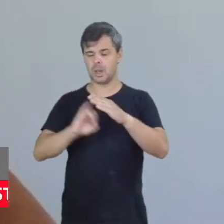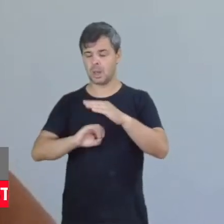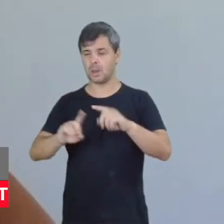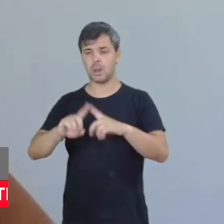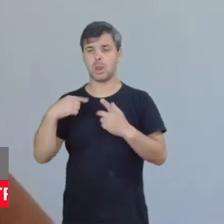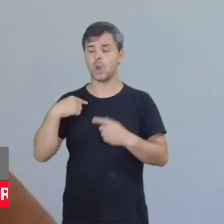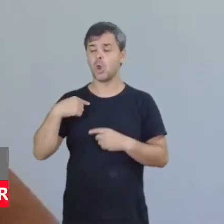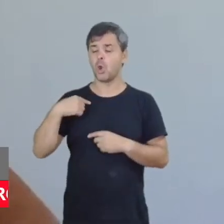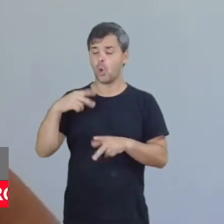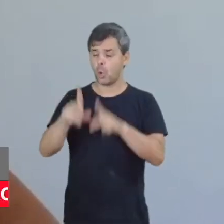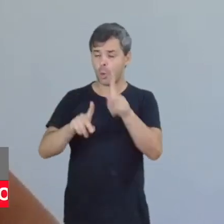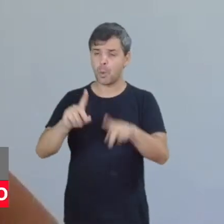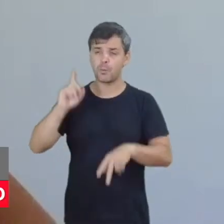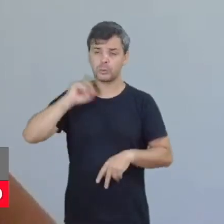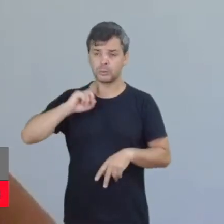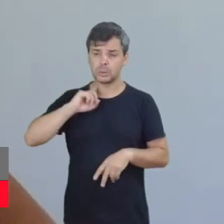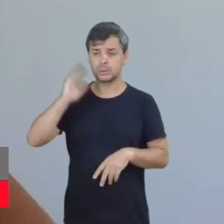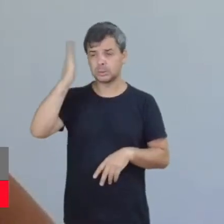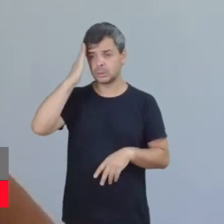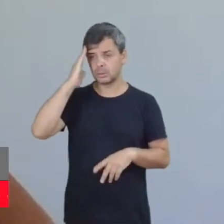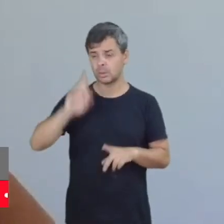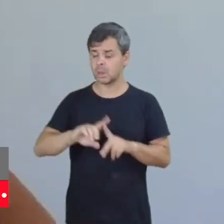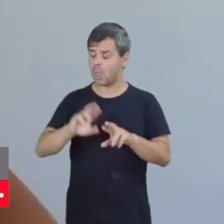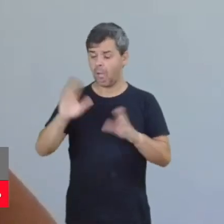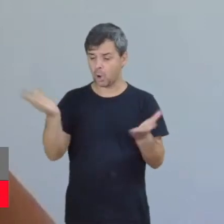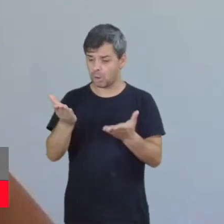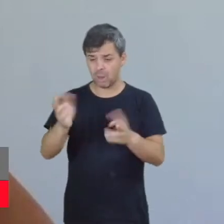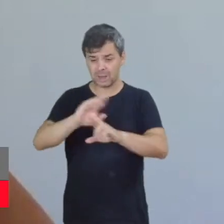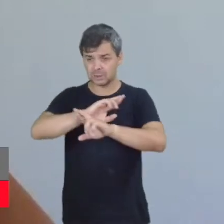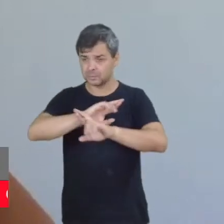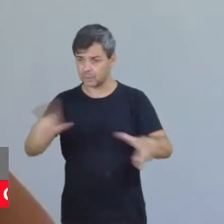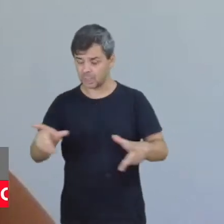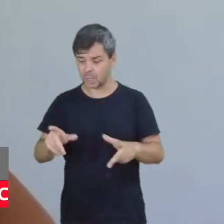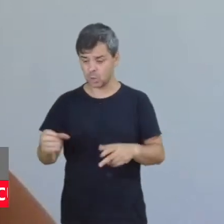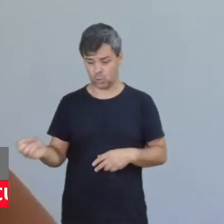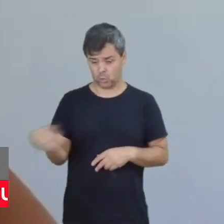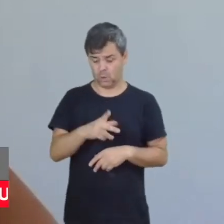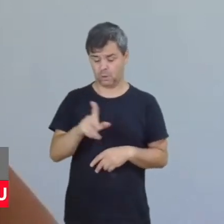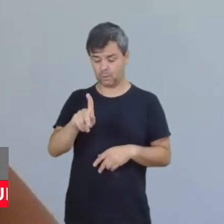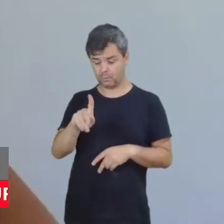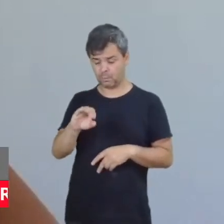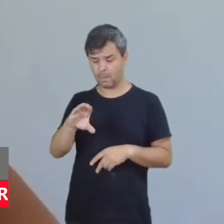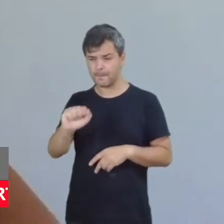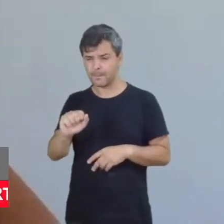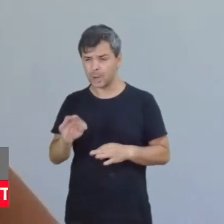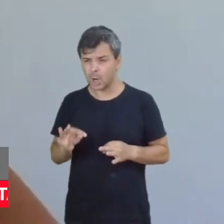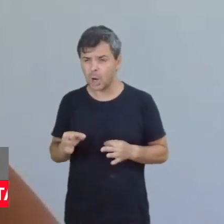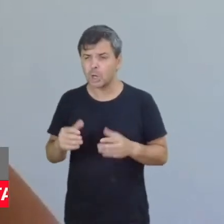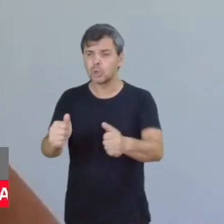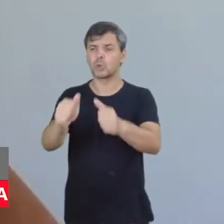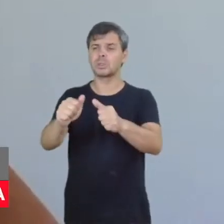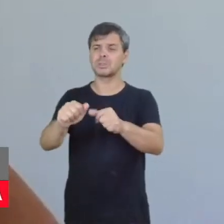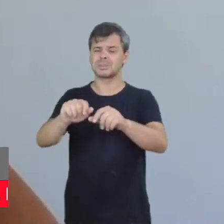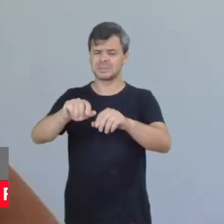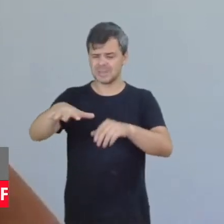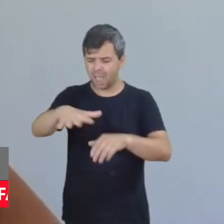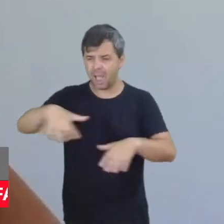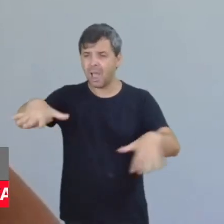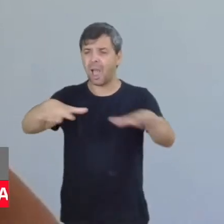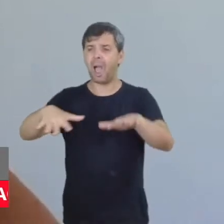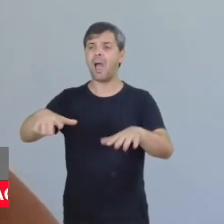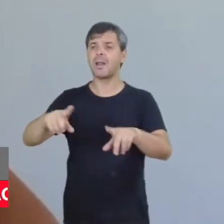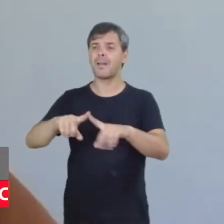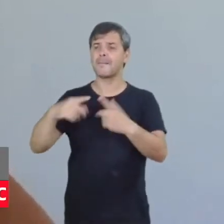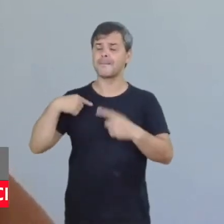Minas sabe disso. Agora também não é diferente. Nesse novo PAC, em todas as modalidades, Minas Gerais